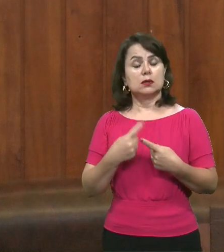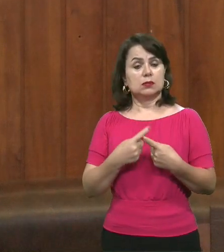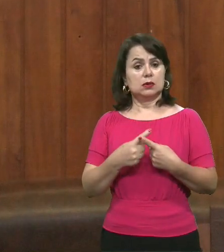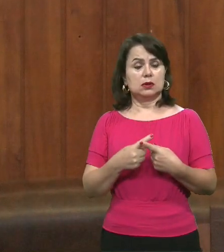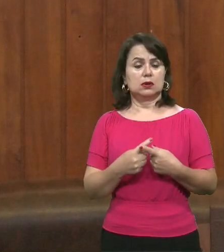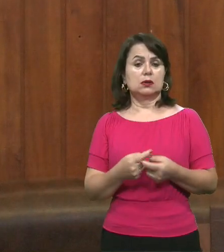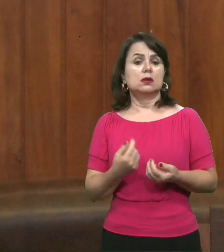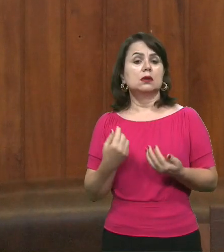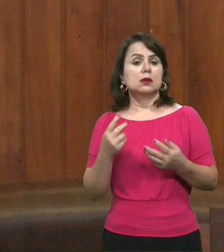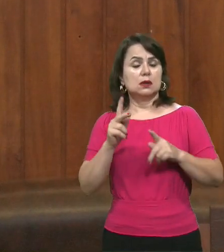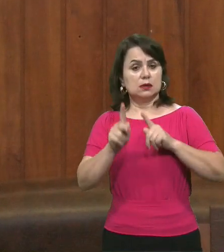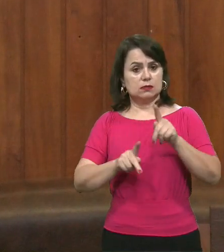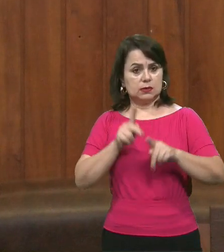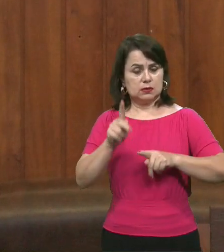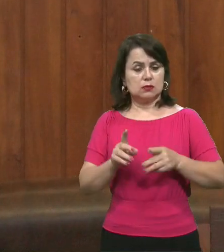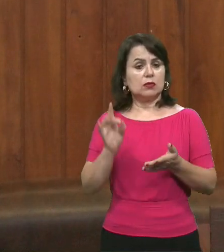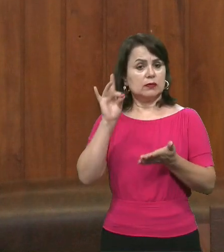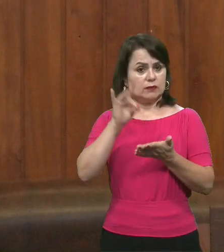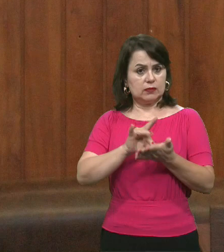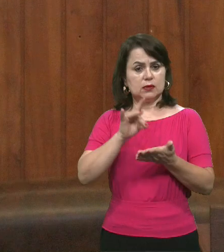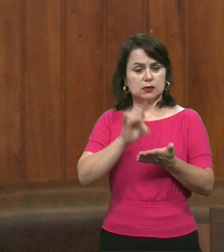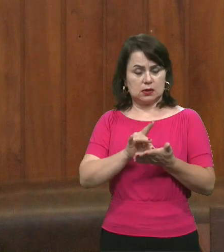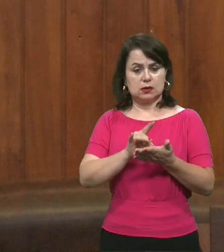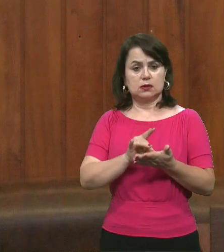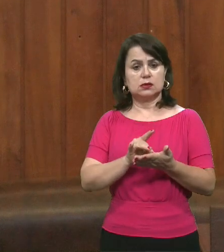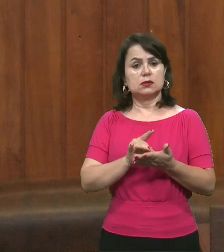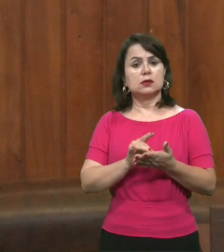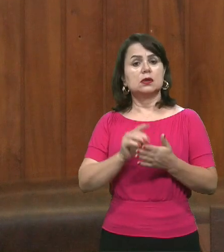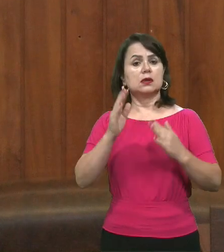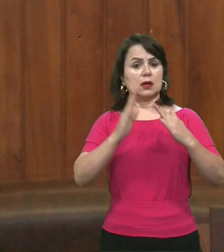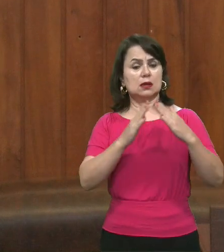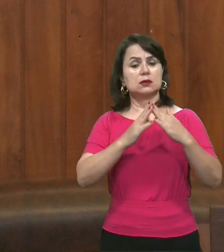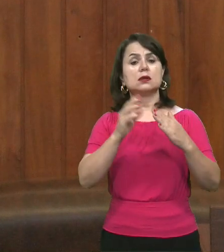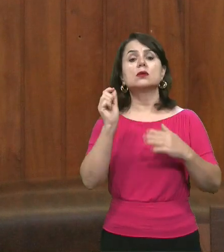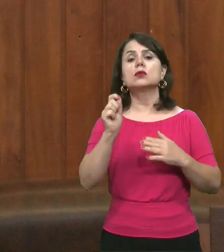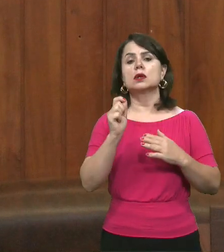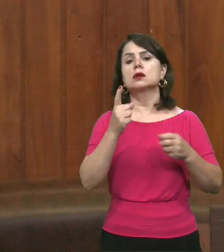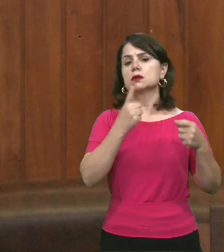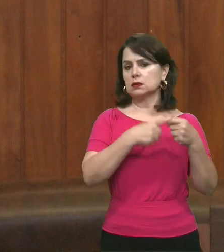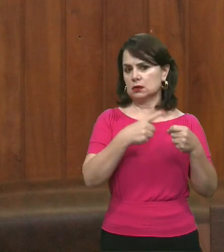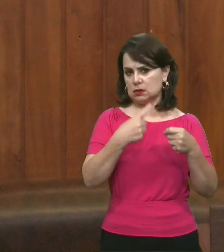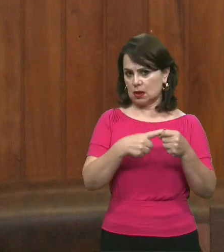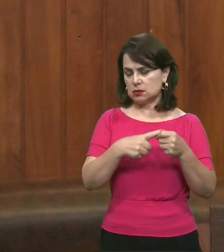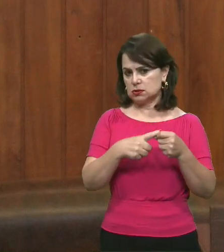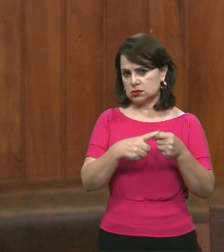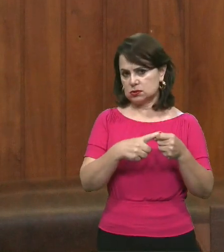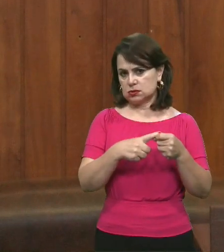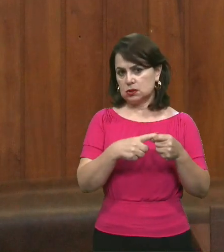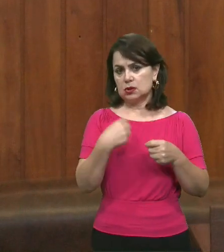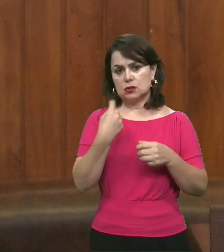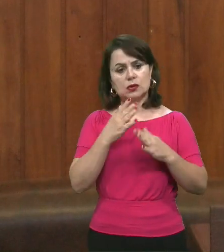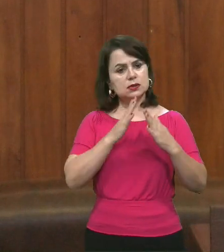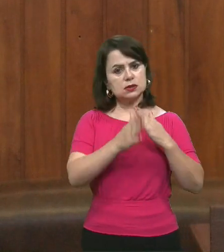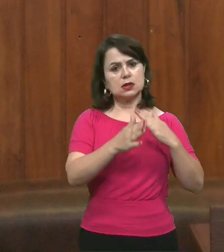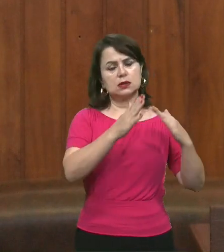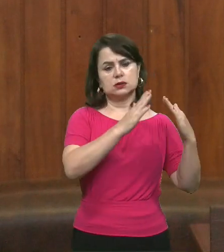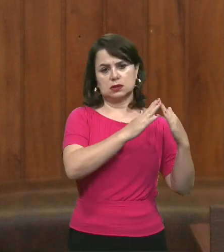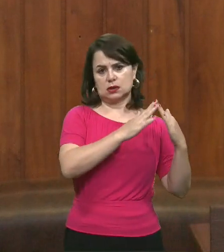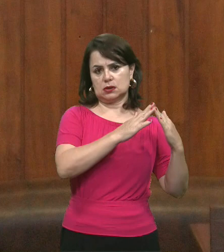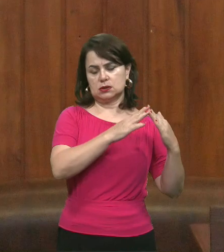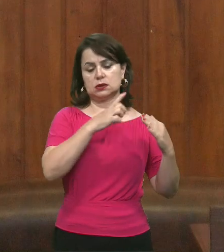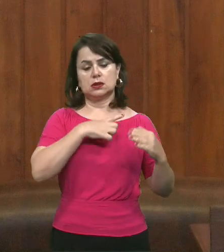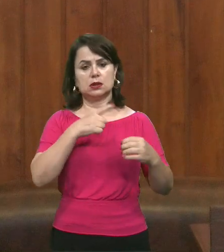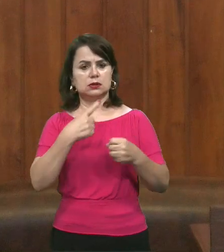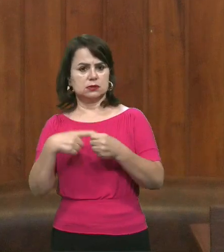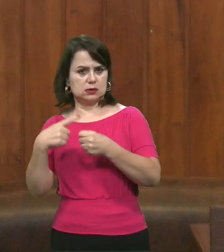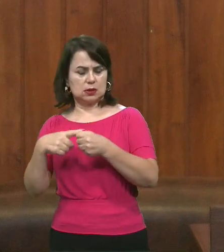homem. A sua verdadeira casa é a cidade. A gente sai de casa, já está na cidade. A cidade tem que ser cuidada.